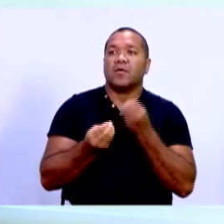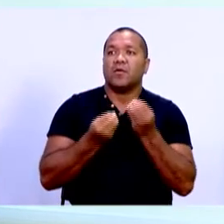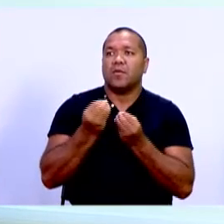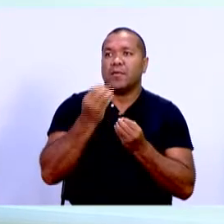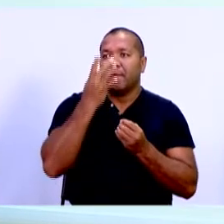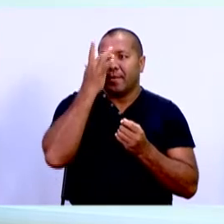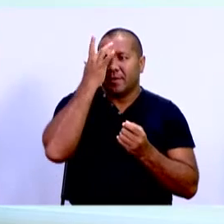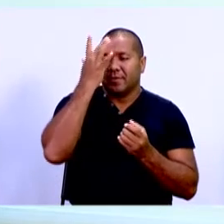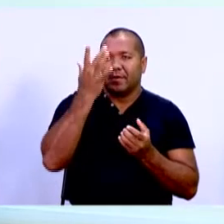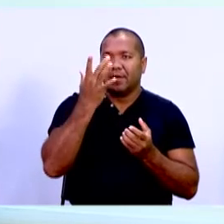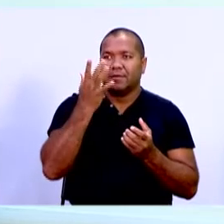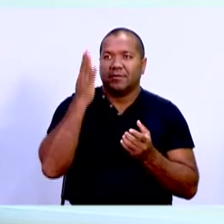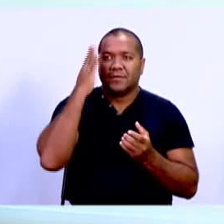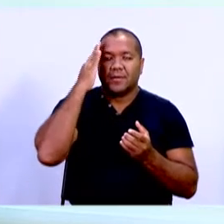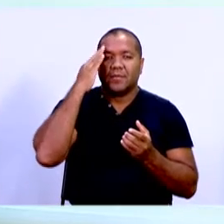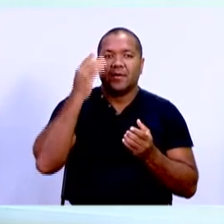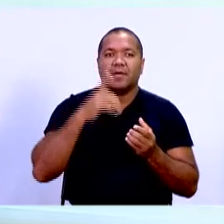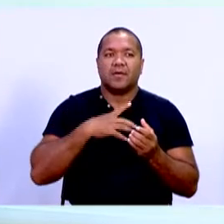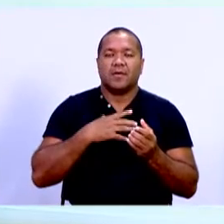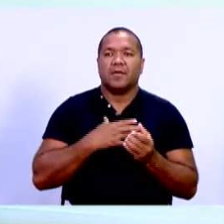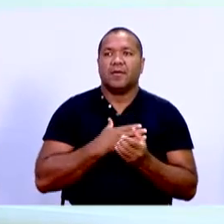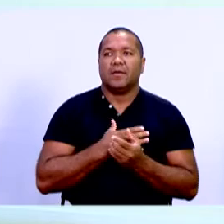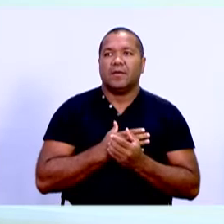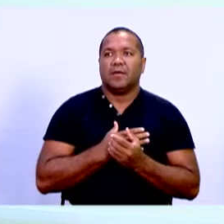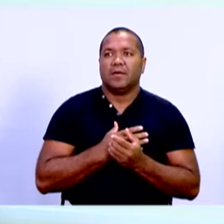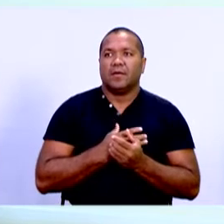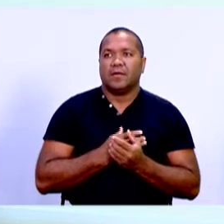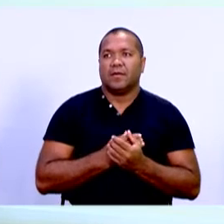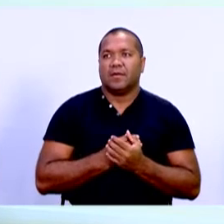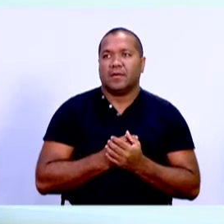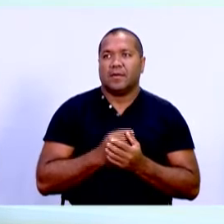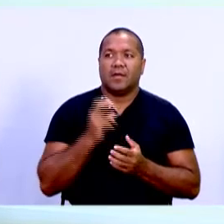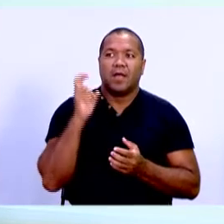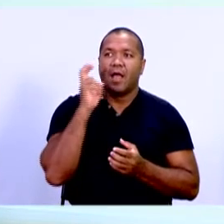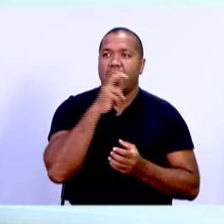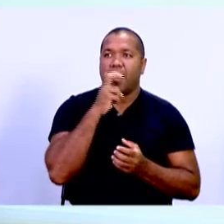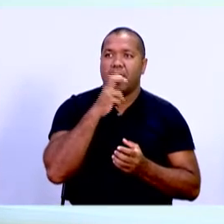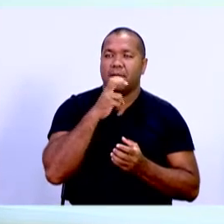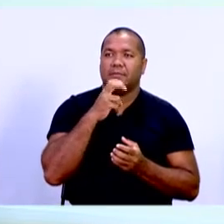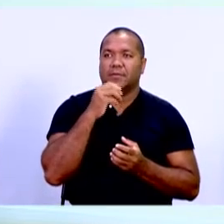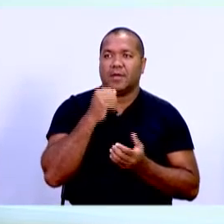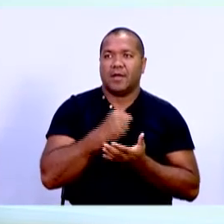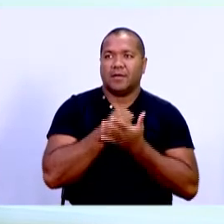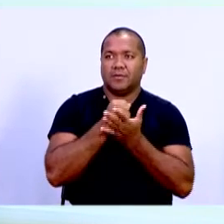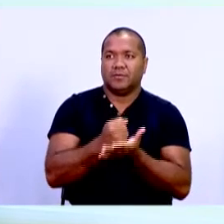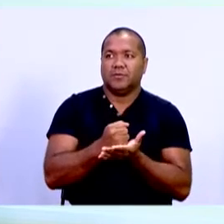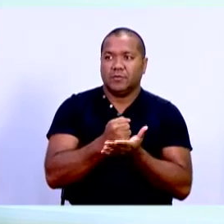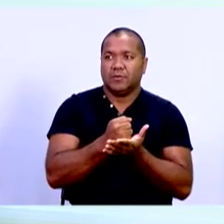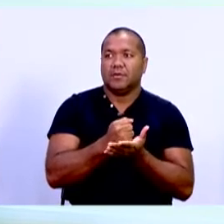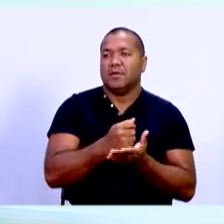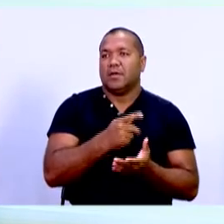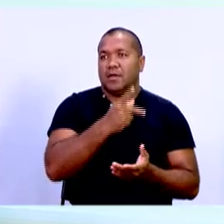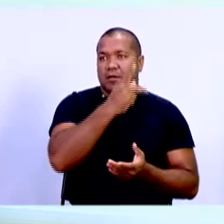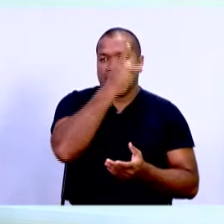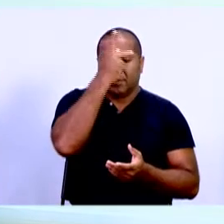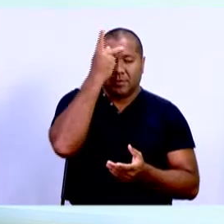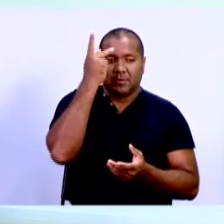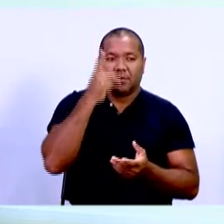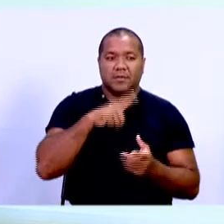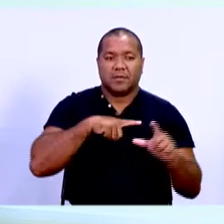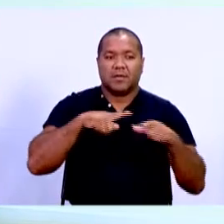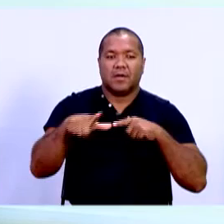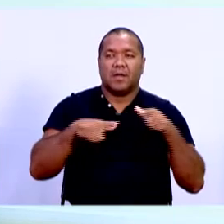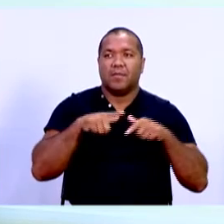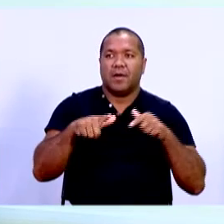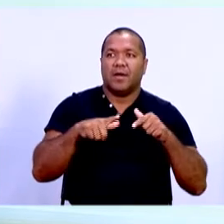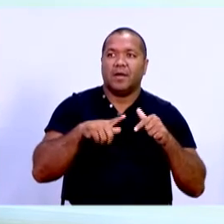maneira apresentável, amigavelmente, com certeza facilita para quem está gerenciando algum setor, algum departamento,